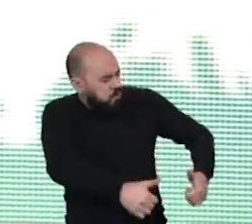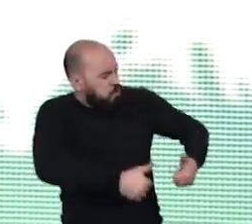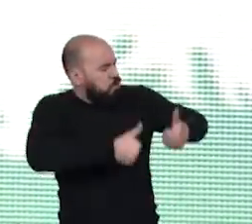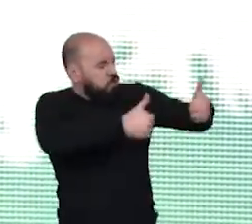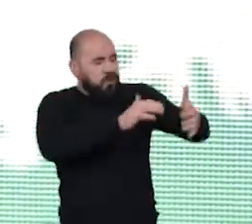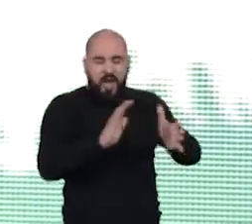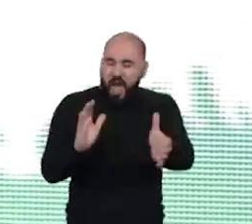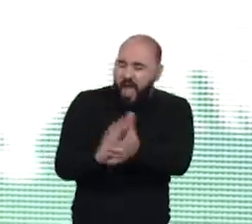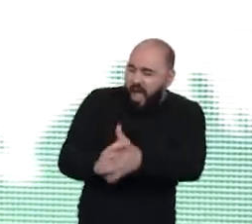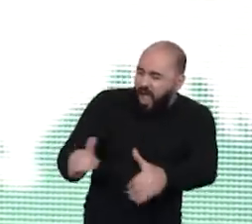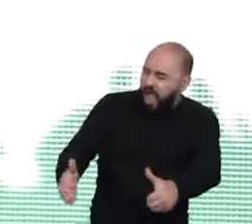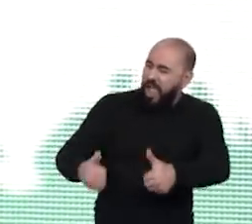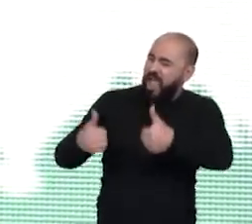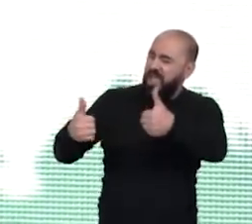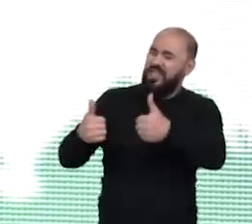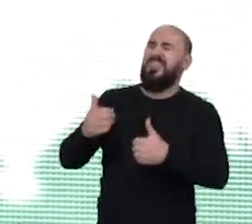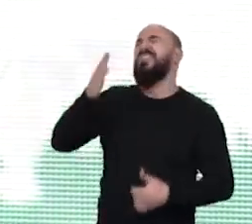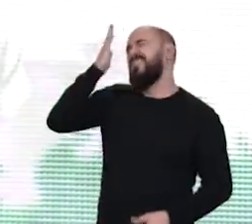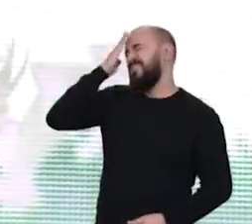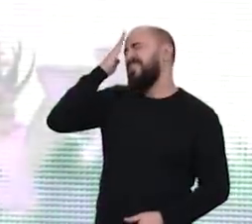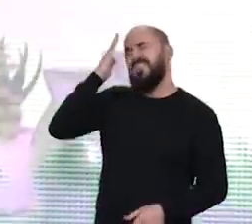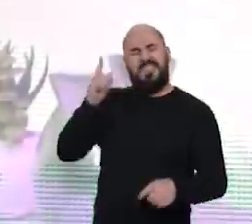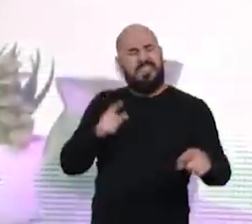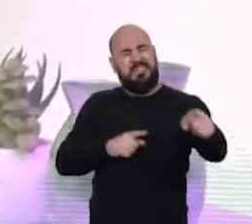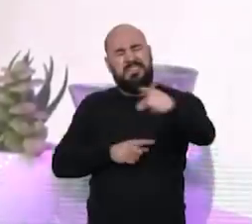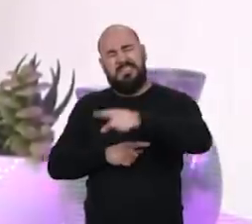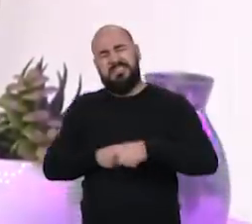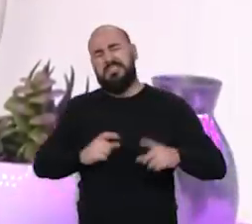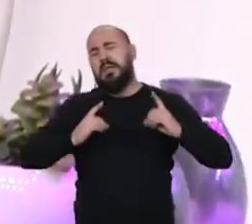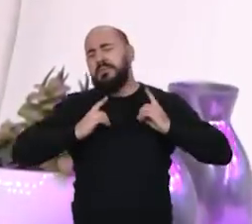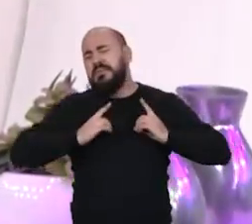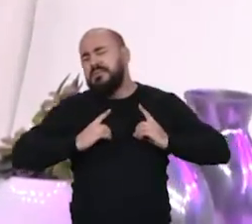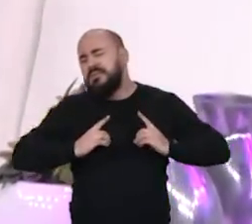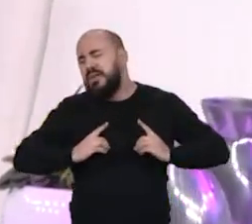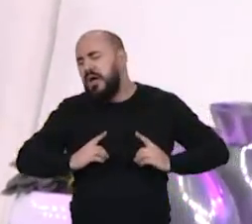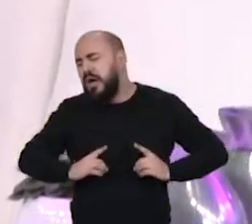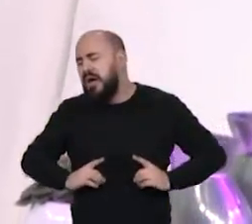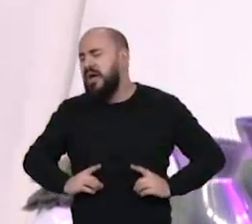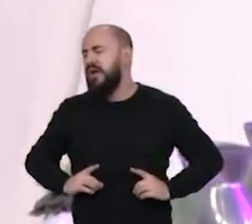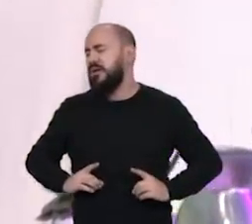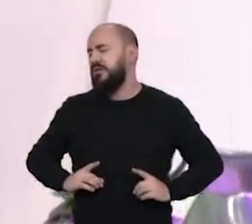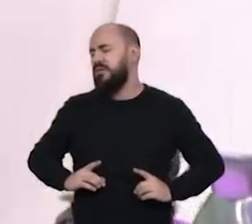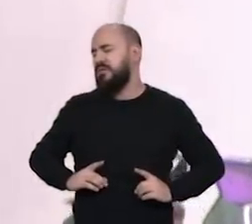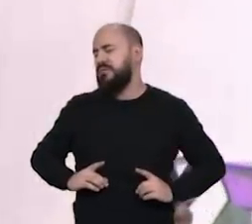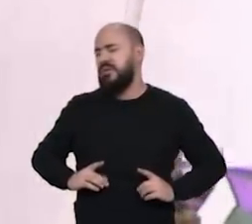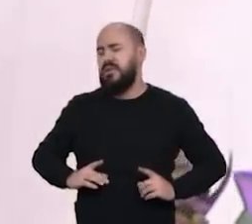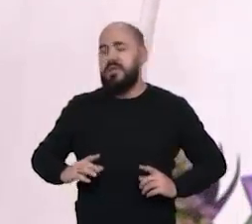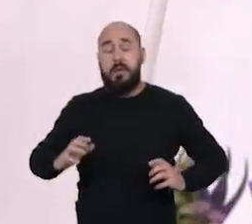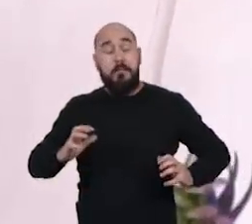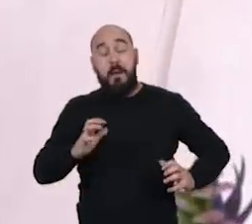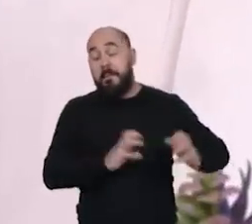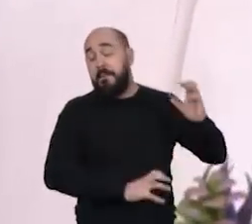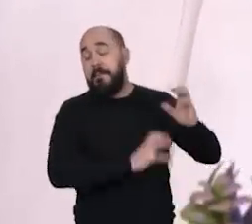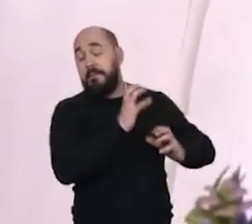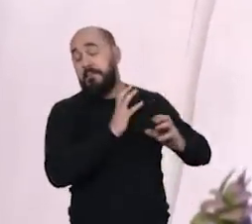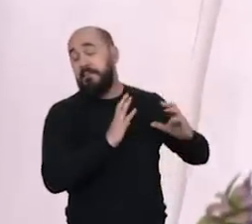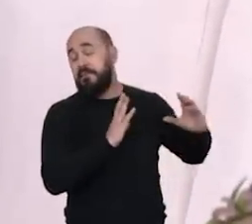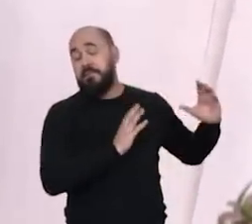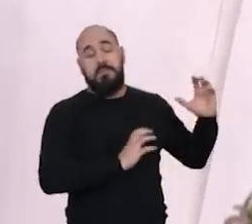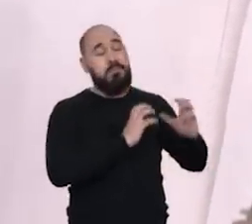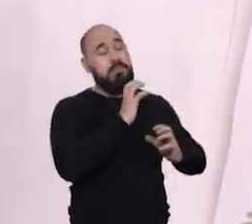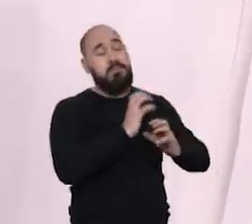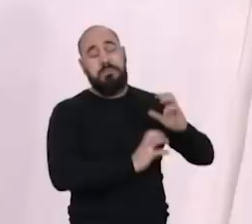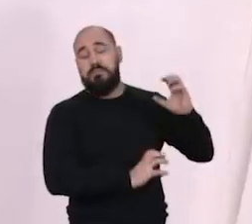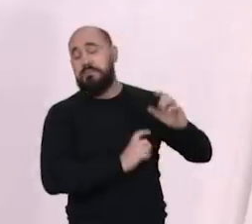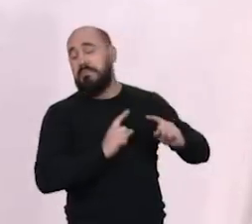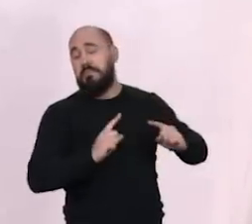estão enfrentando depressão? Muitas casas estão enfrentando um diálogo agressivo. Muitas